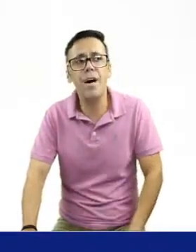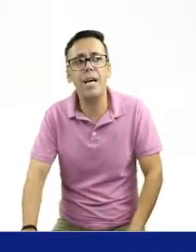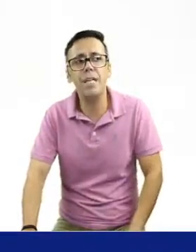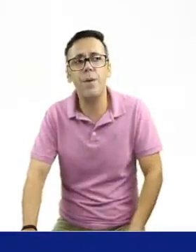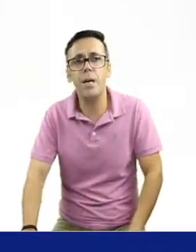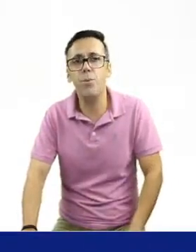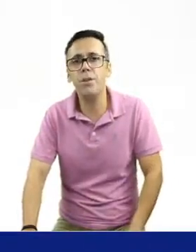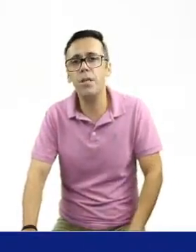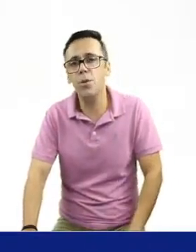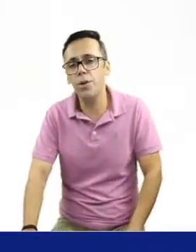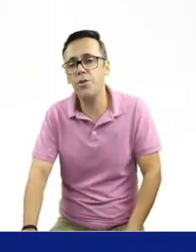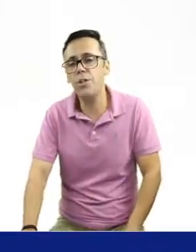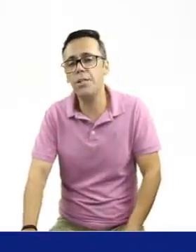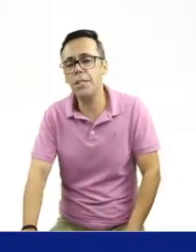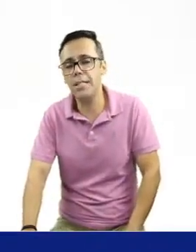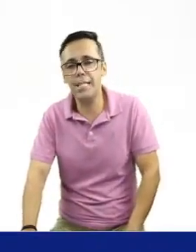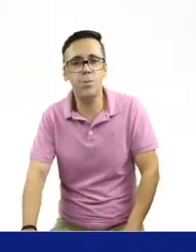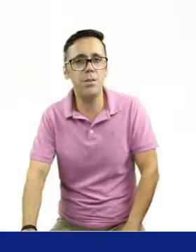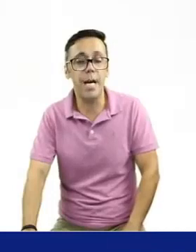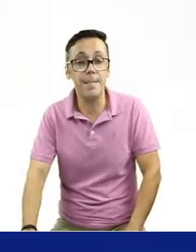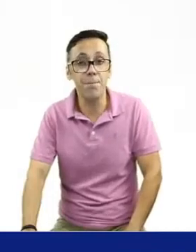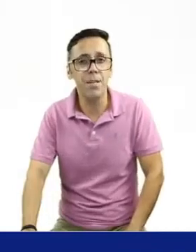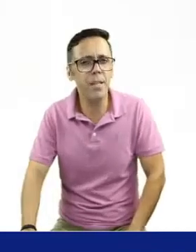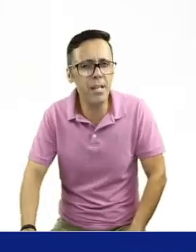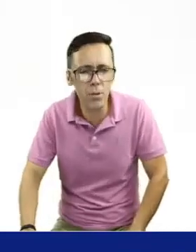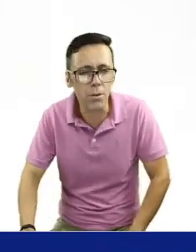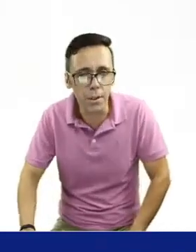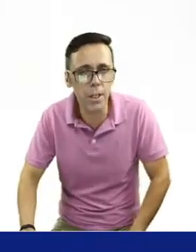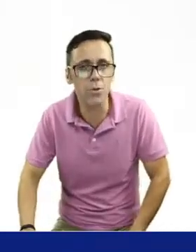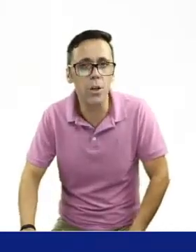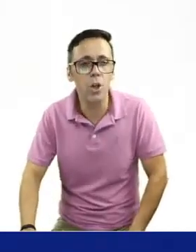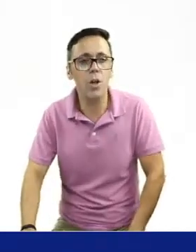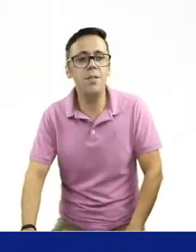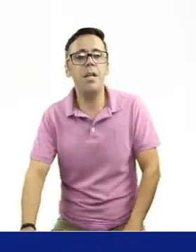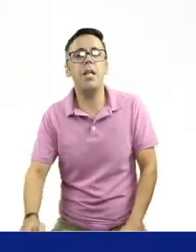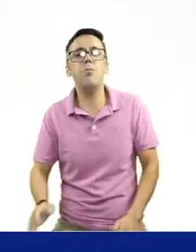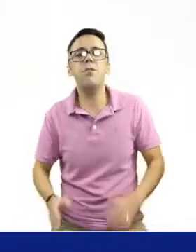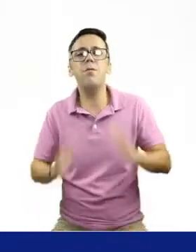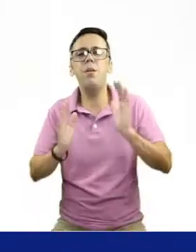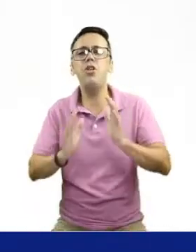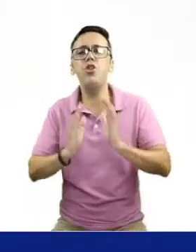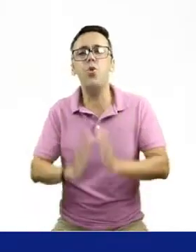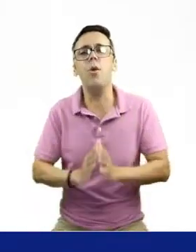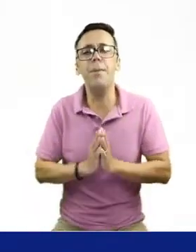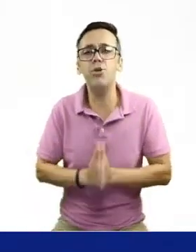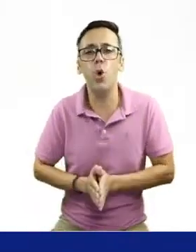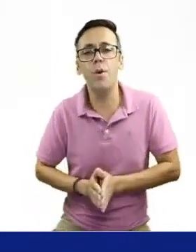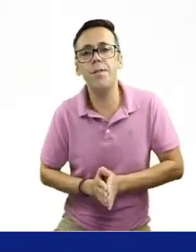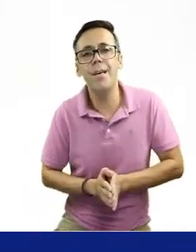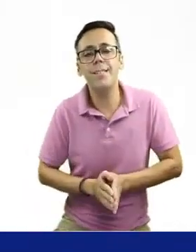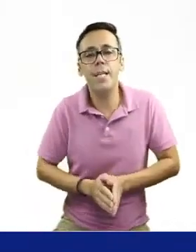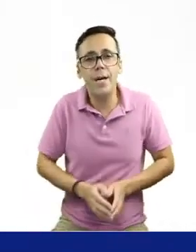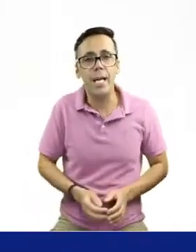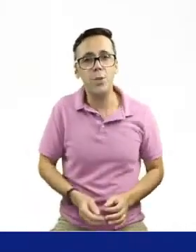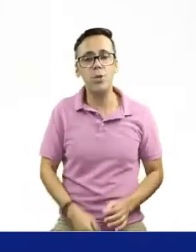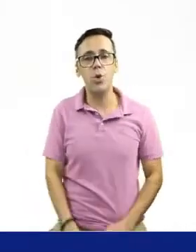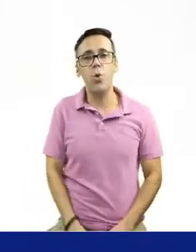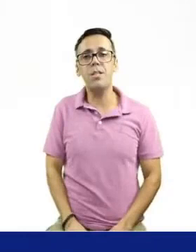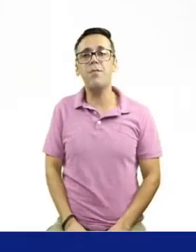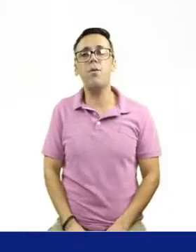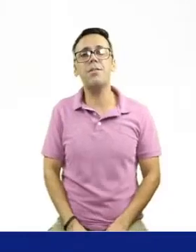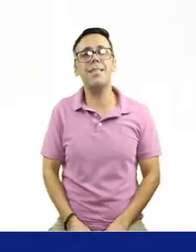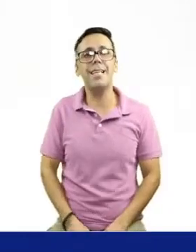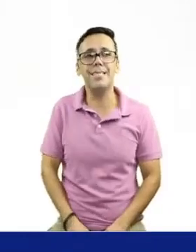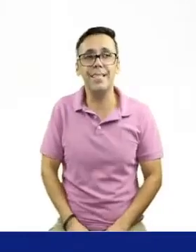duas vagas para portadores de necessidades especiais Neste contexto nós entendemos que 21 pessoas serão